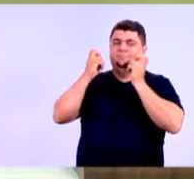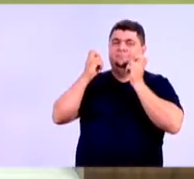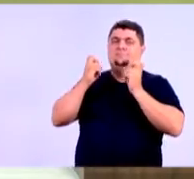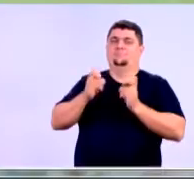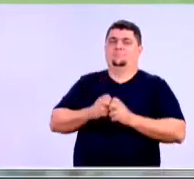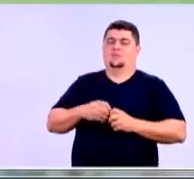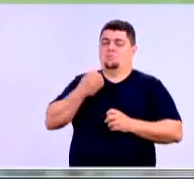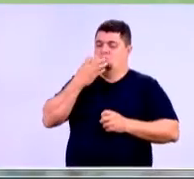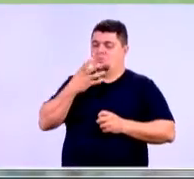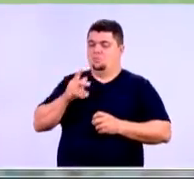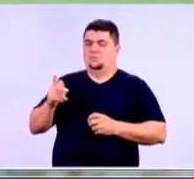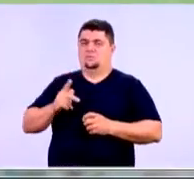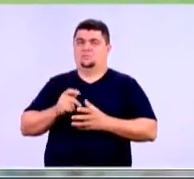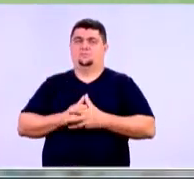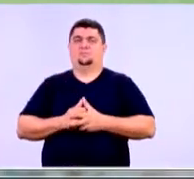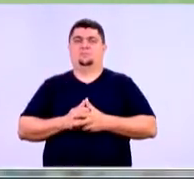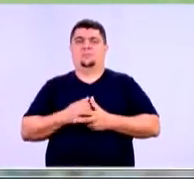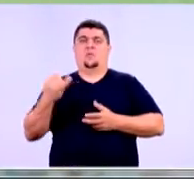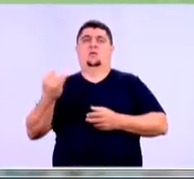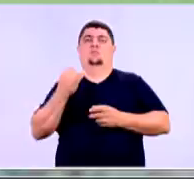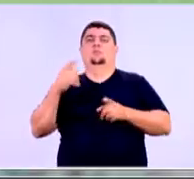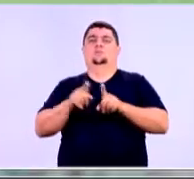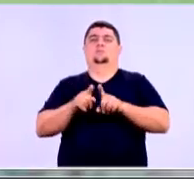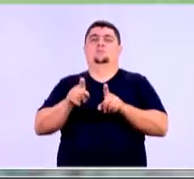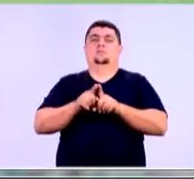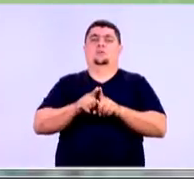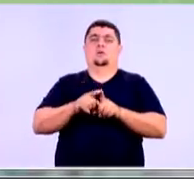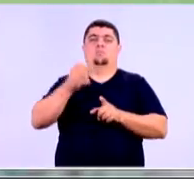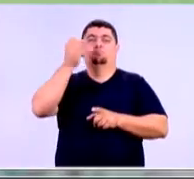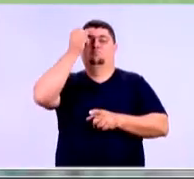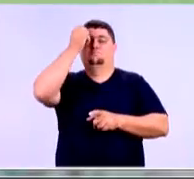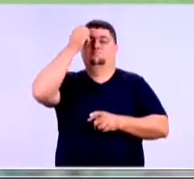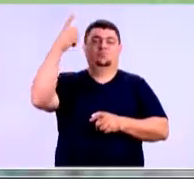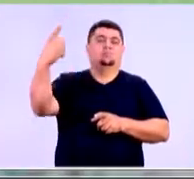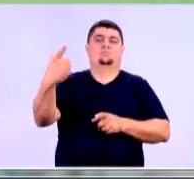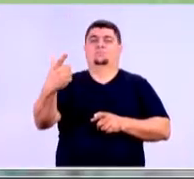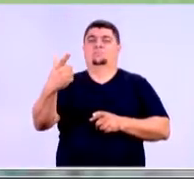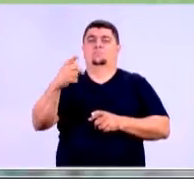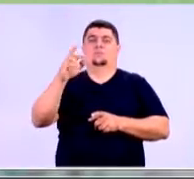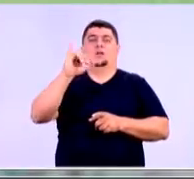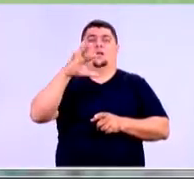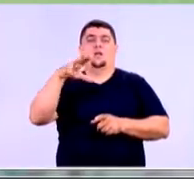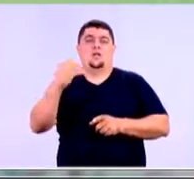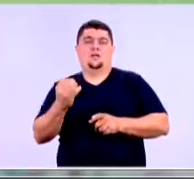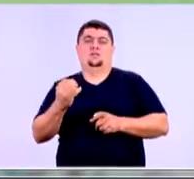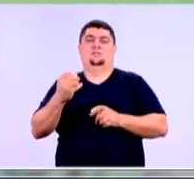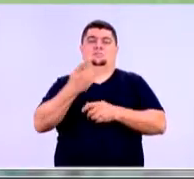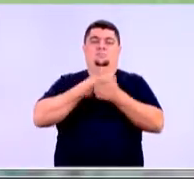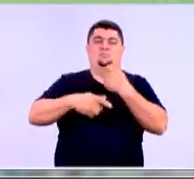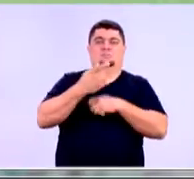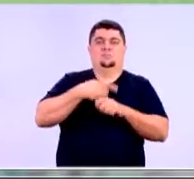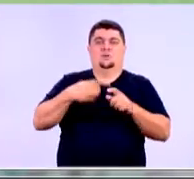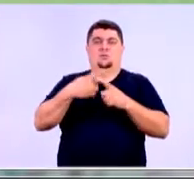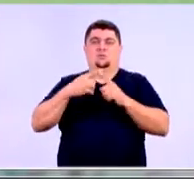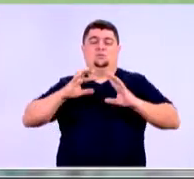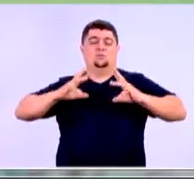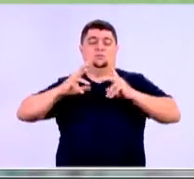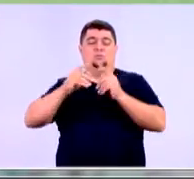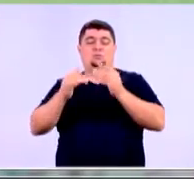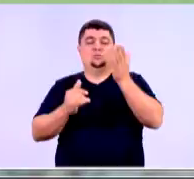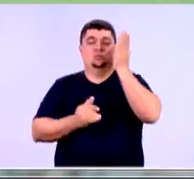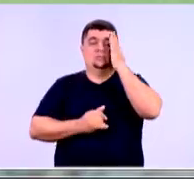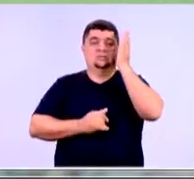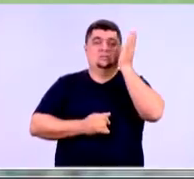excelente, professor. E é importante também a cultura para a gestão de risco com o envolvimento de todos,